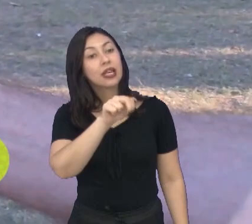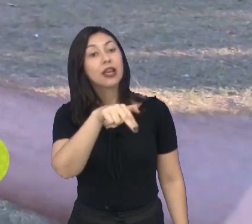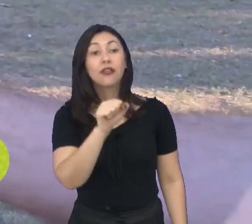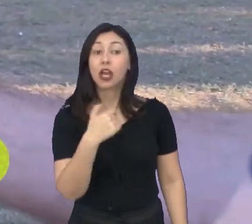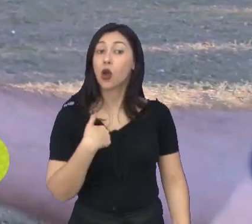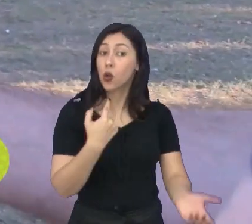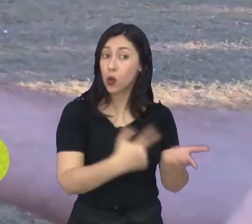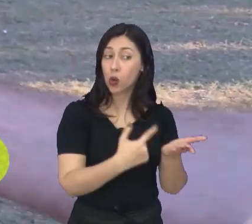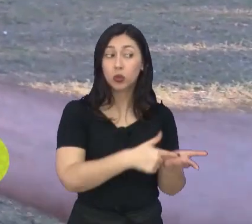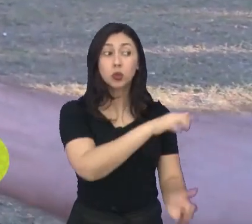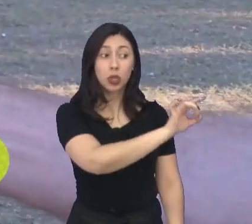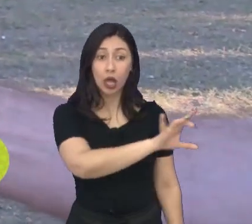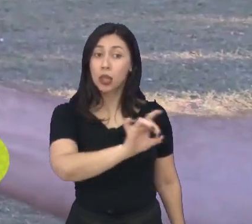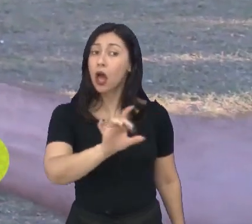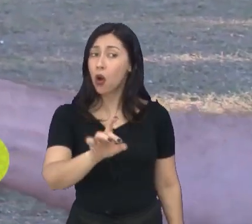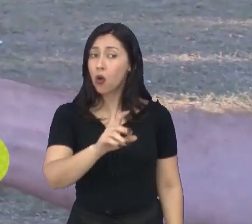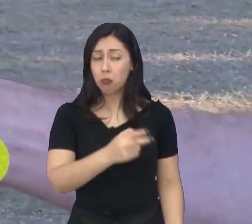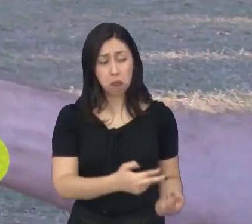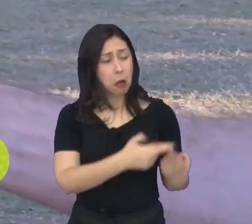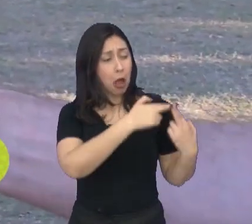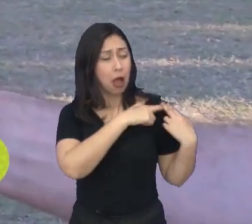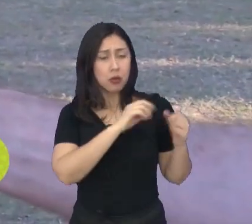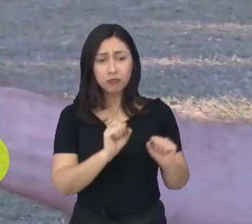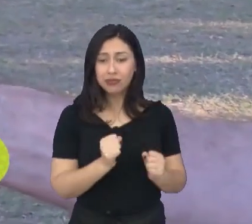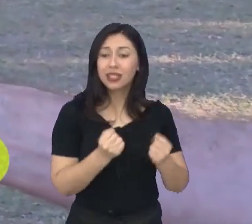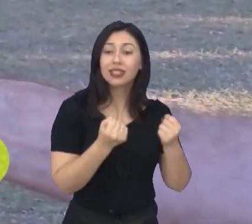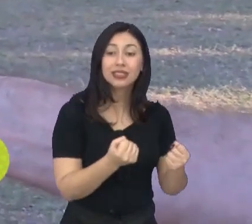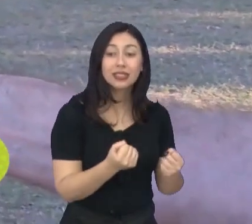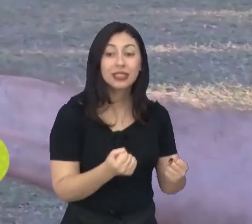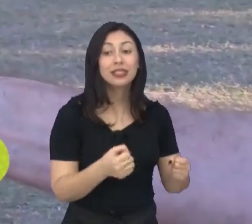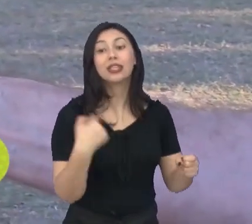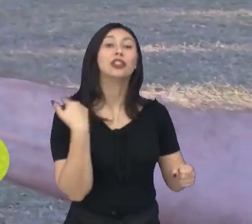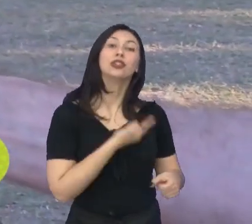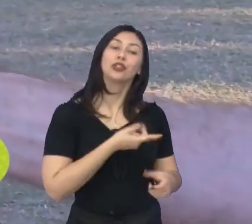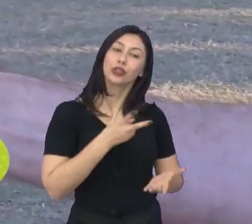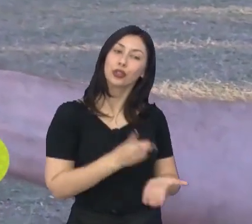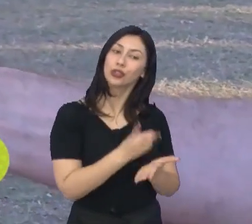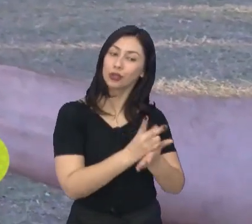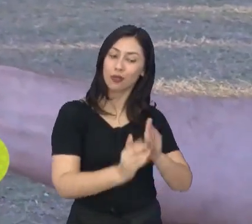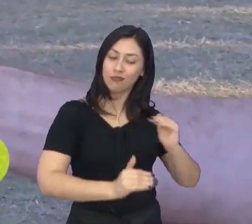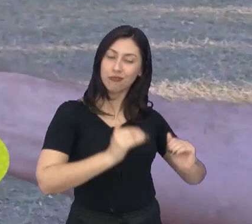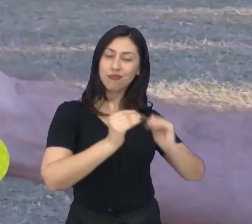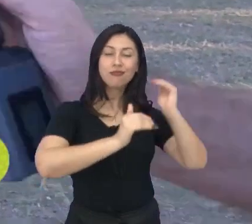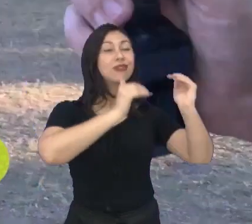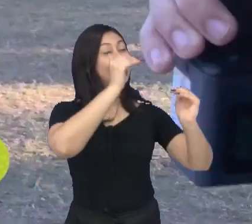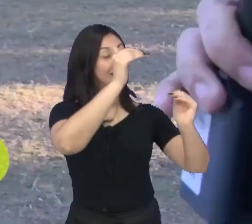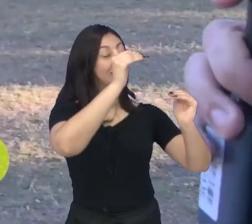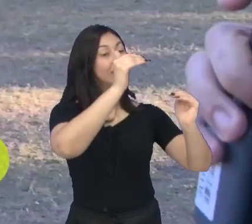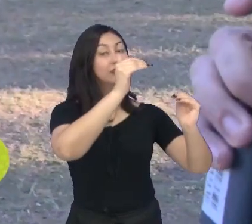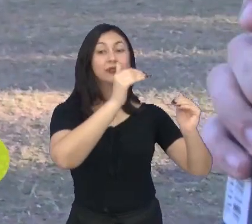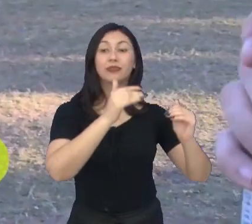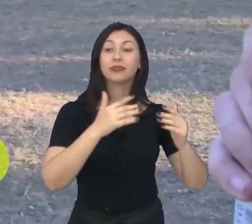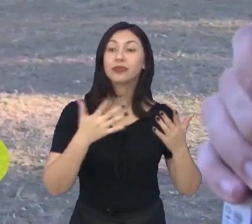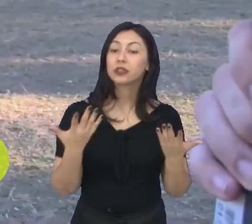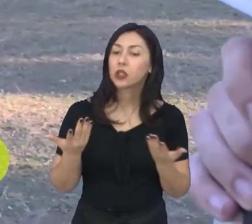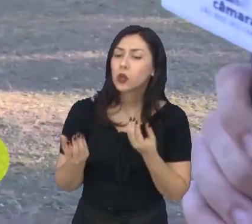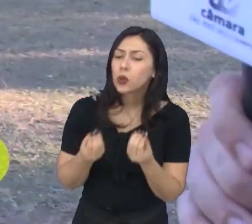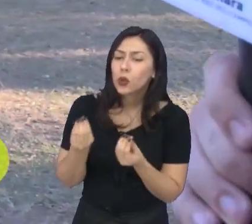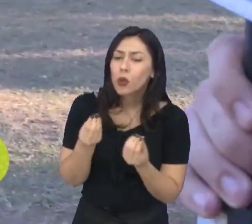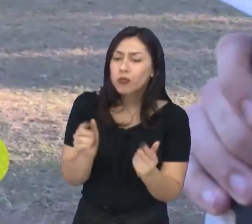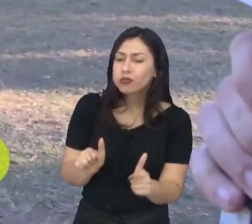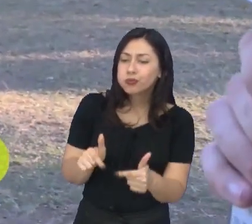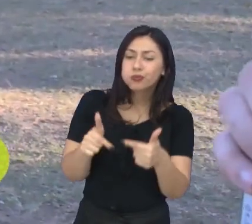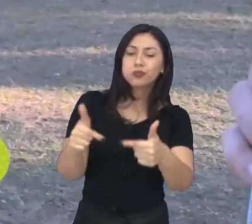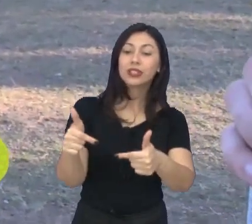com elas para que cada uma faça a sua parte individualmente, para que a gente possa continuar crescendo e evoluindo como um time. Como é que é engatar, né, sair de